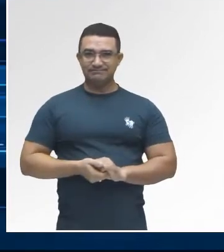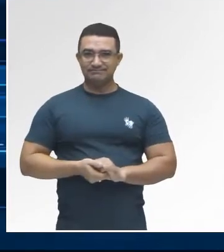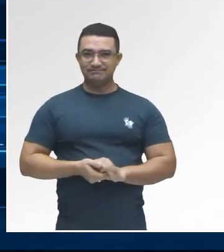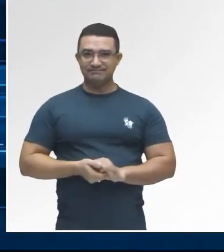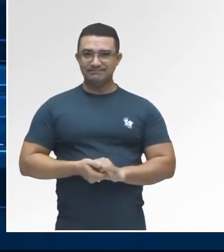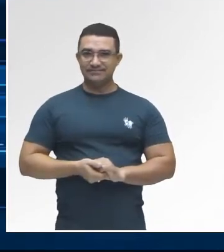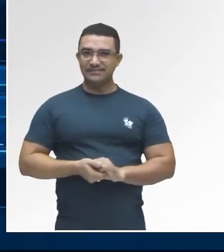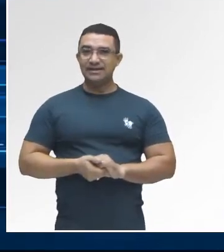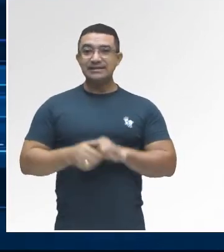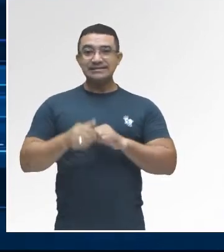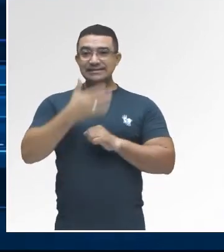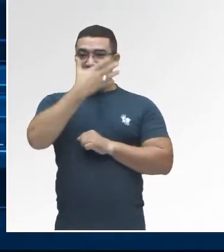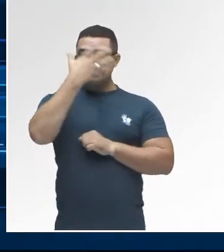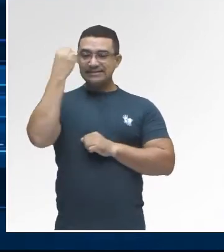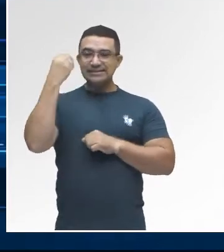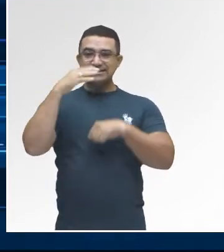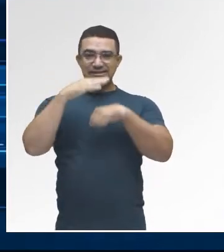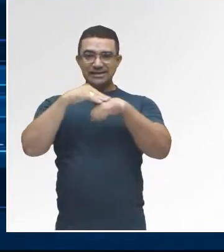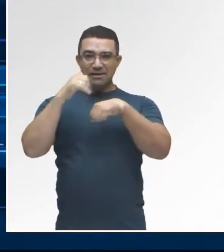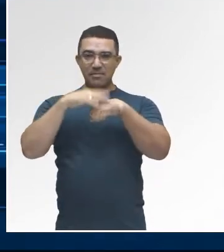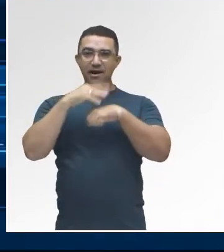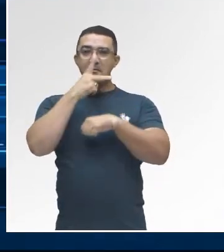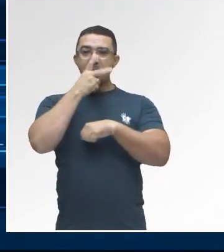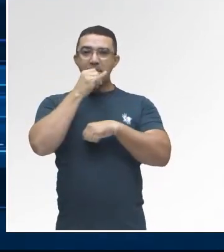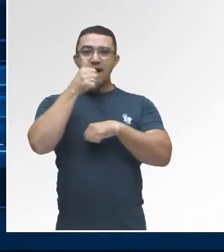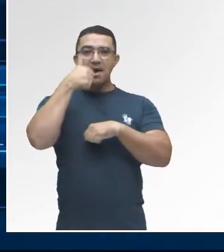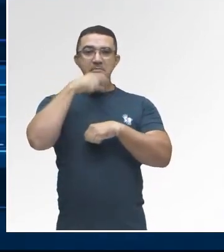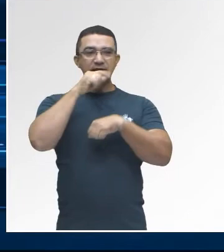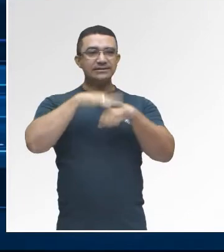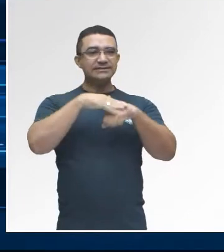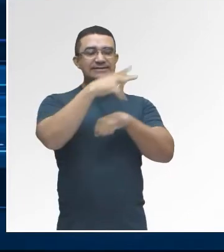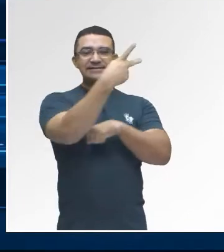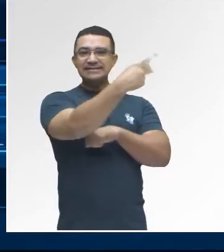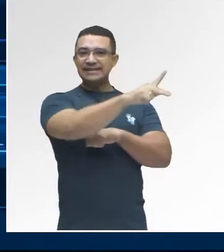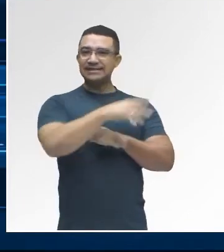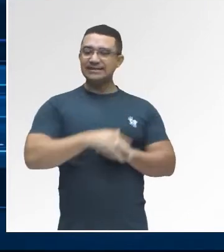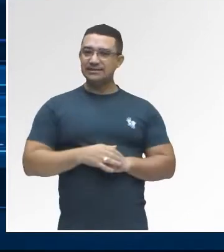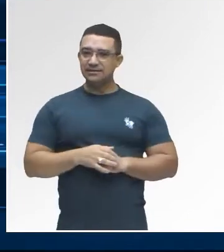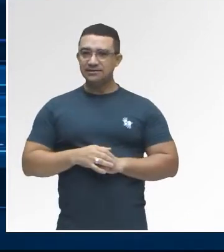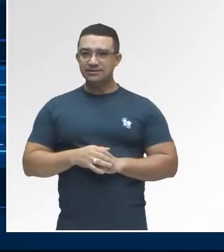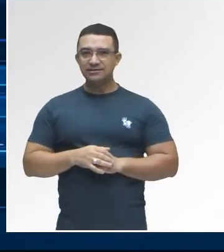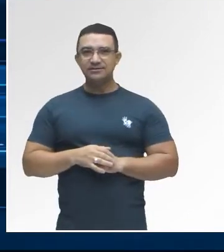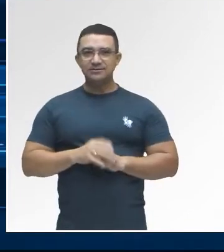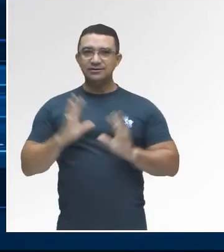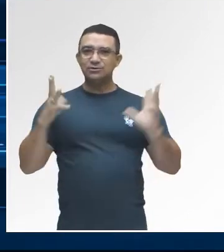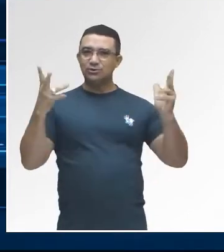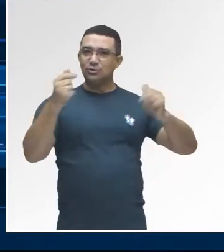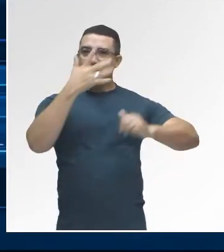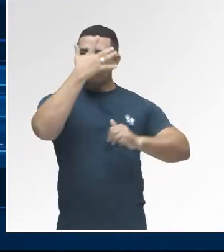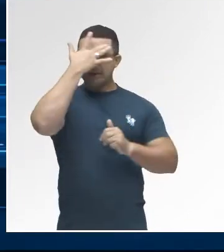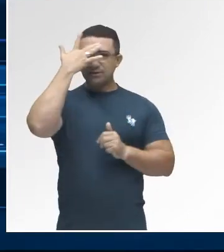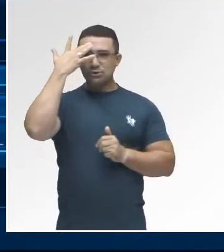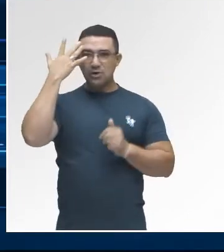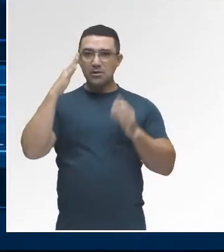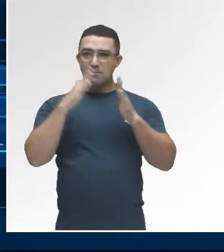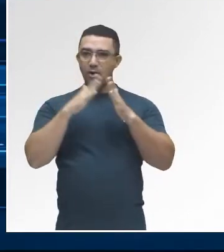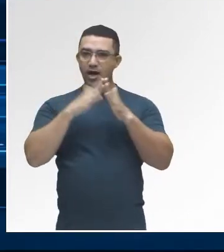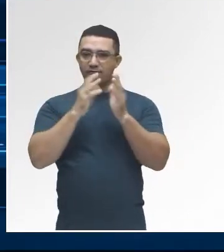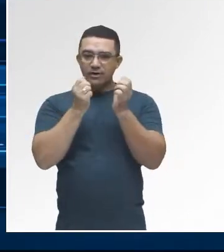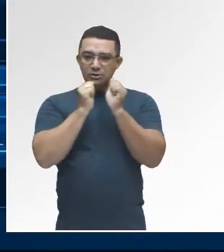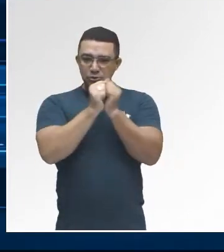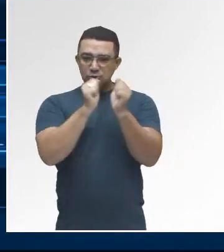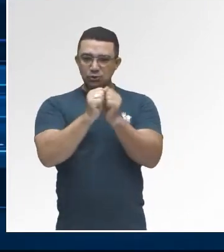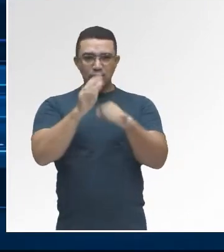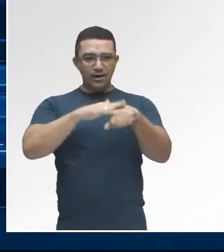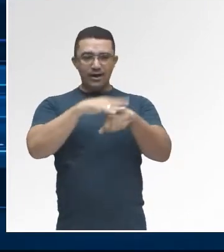os pais do cara. Eu esqueci de chamar Nossa os pais Senhora. dele. Chamei todo mundo, mas não chamei as pessoas que moravam com ele. Mas Imagina. e aí o que aconteceu